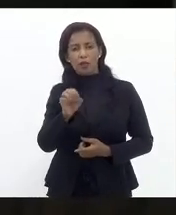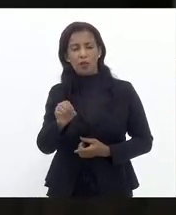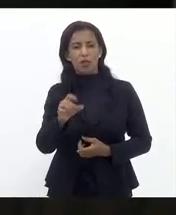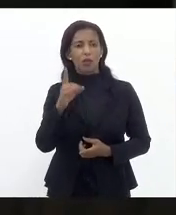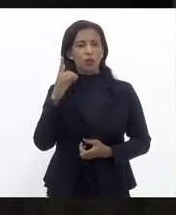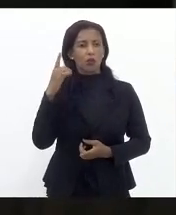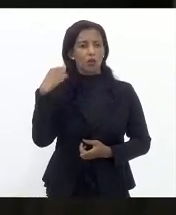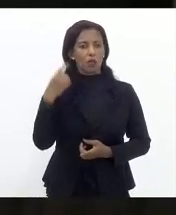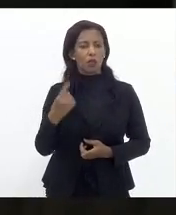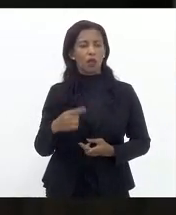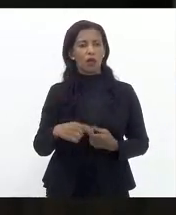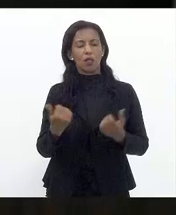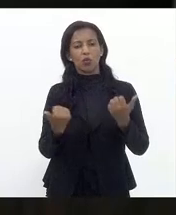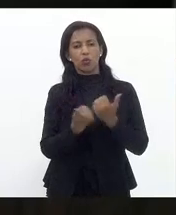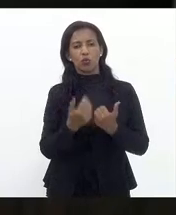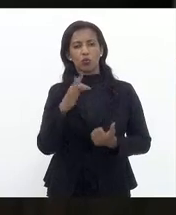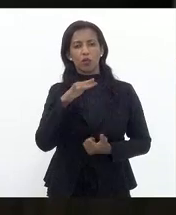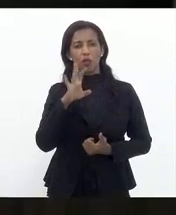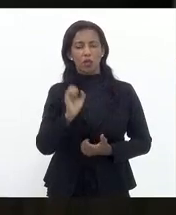Dani, subtenente.